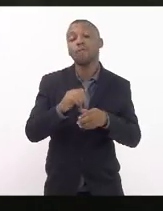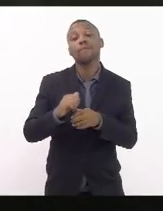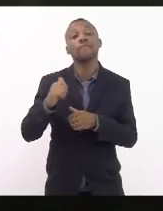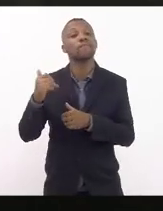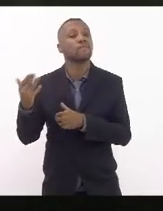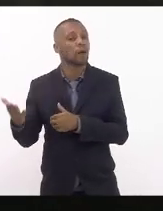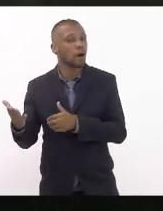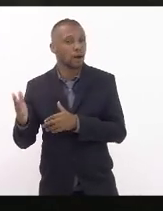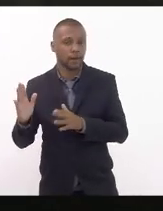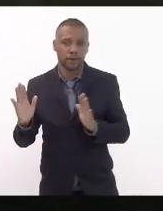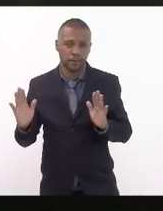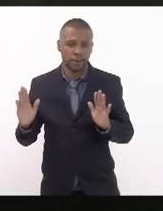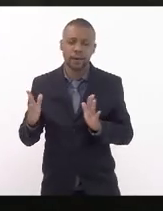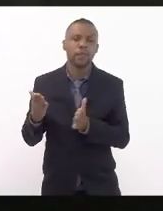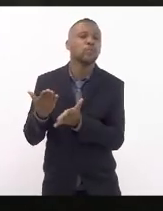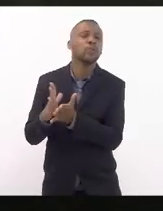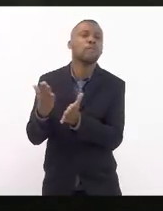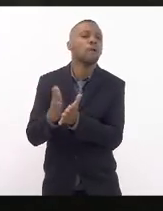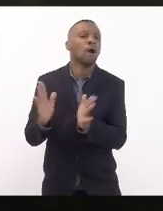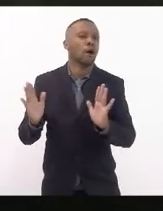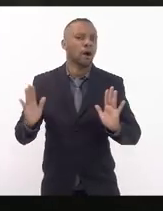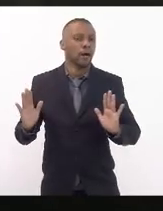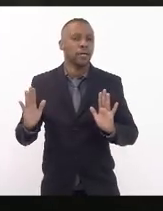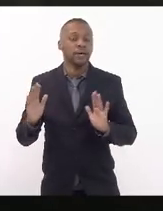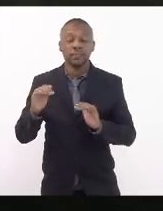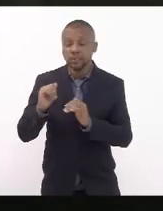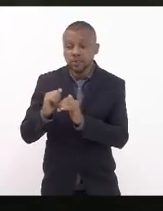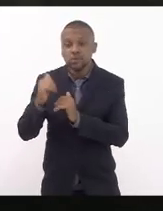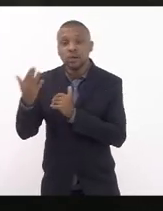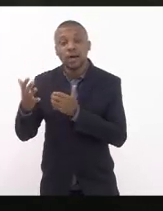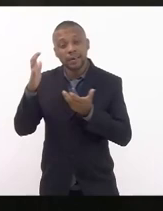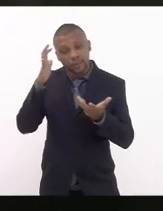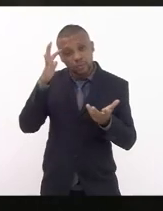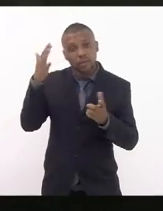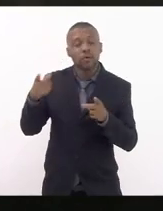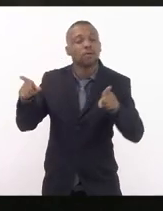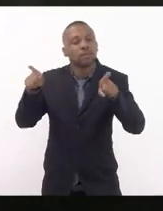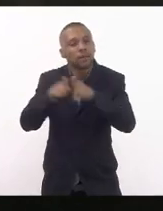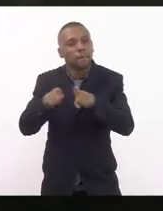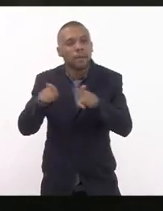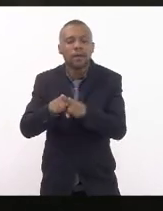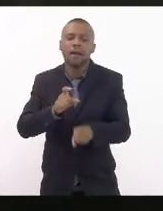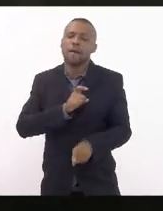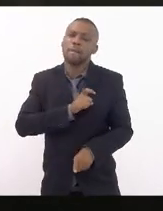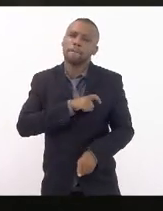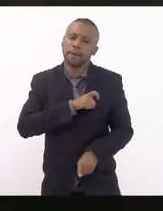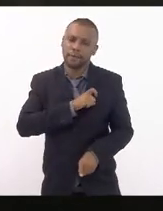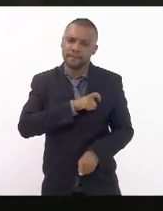penitenciário. E aqui do lado de fora a situação também é perversa.